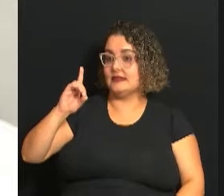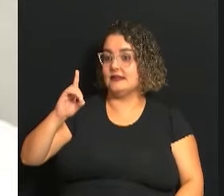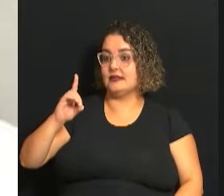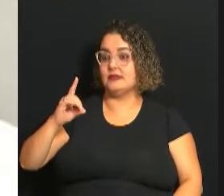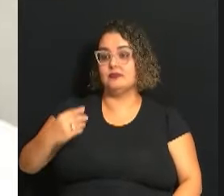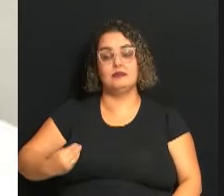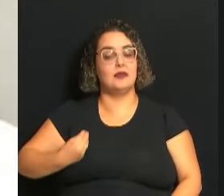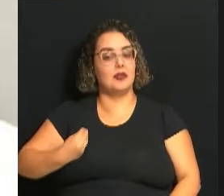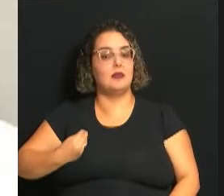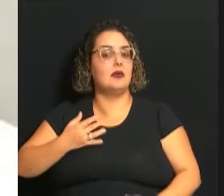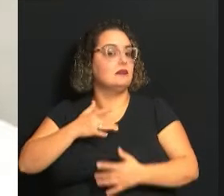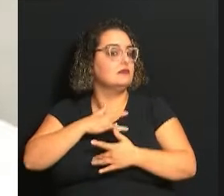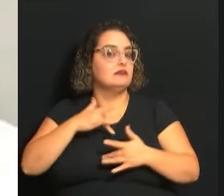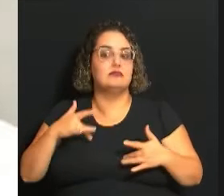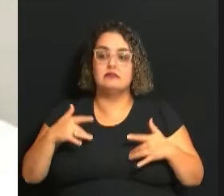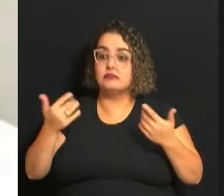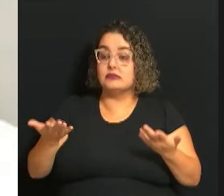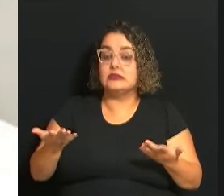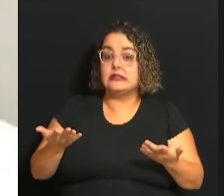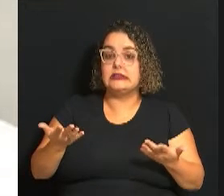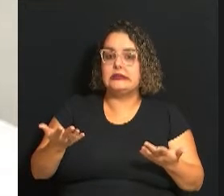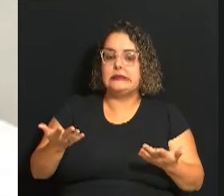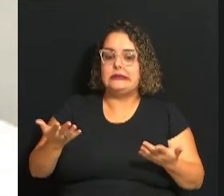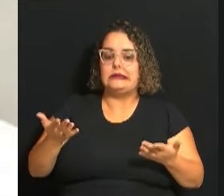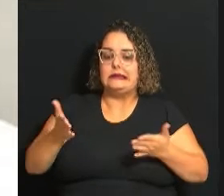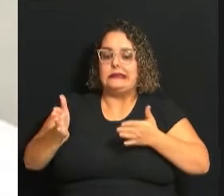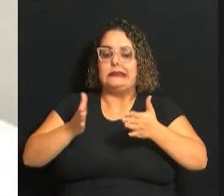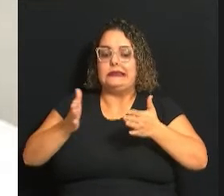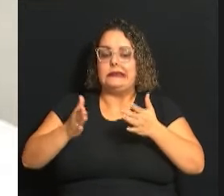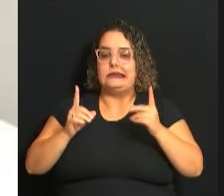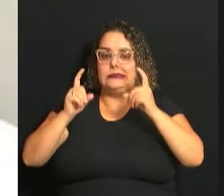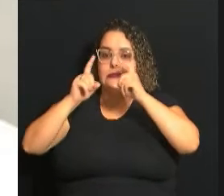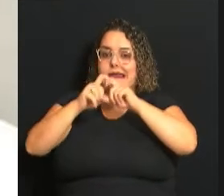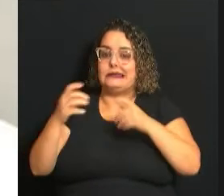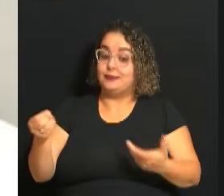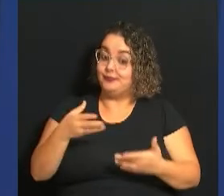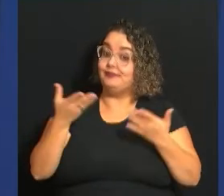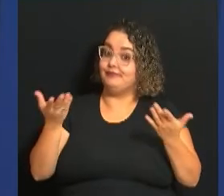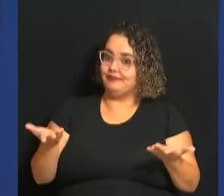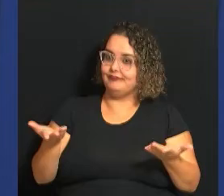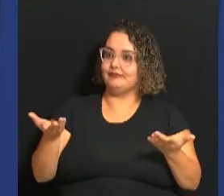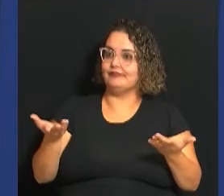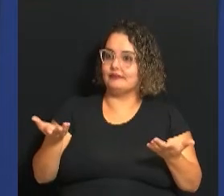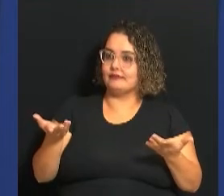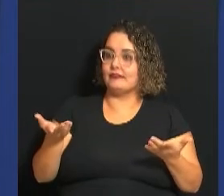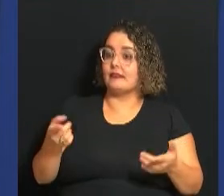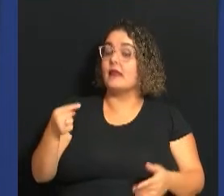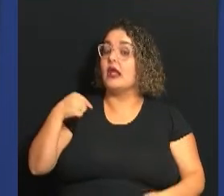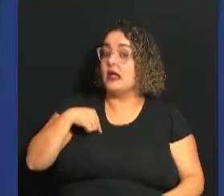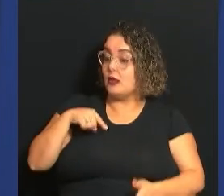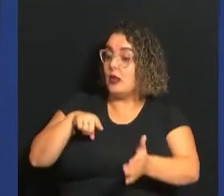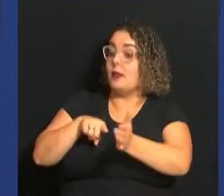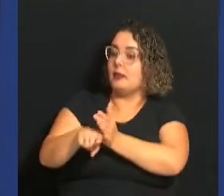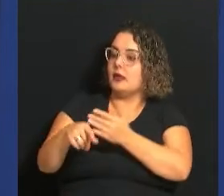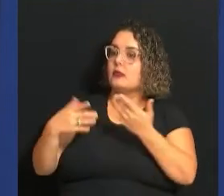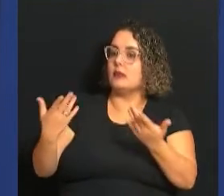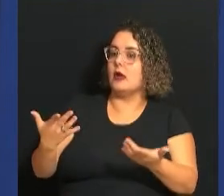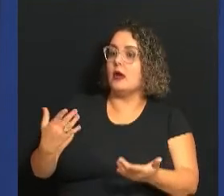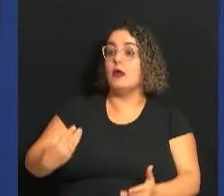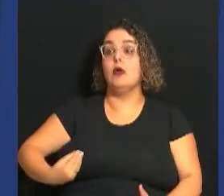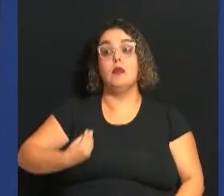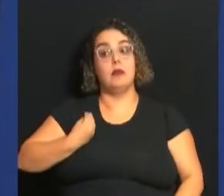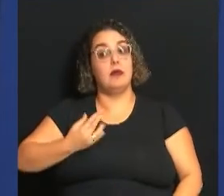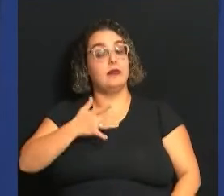muito saudável e, de repente, me deparei com esse desafio novo, né? Tá, e é isso que eu ia te perguntar, uma vida saudável,